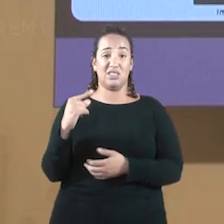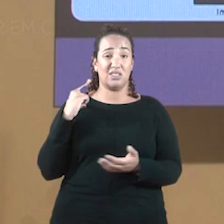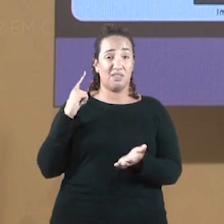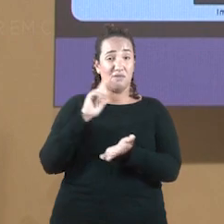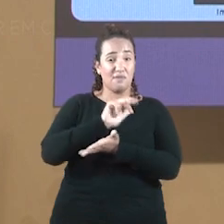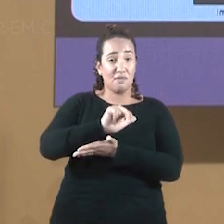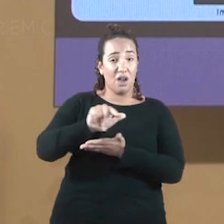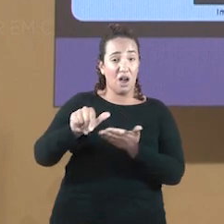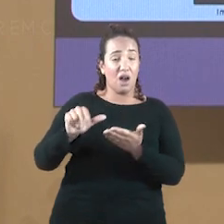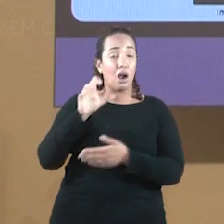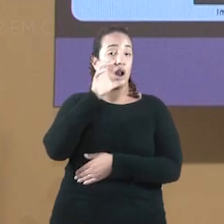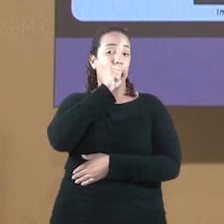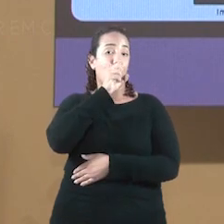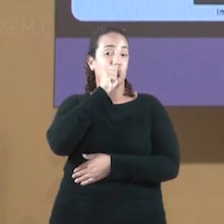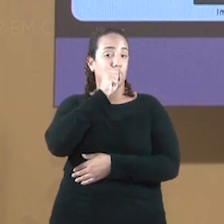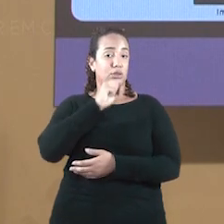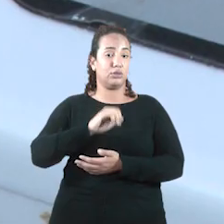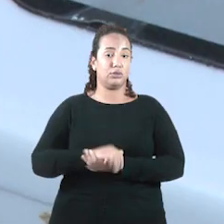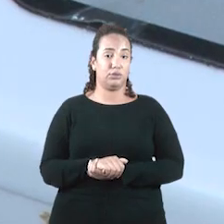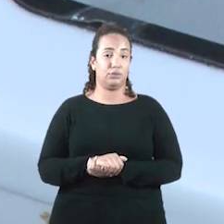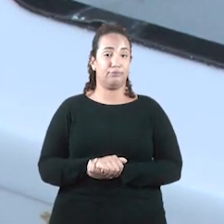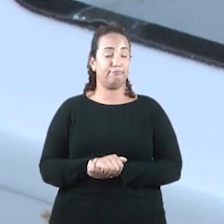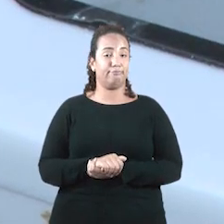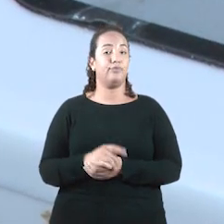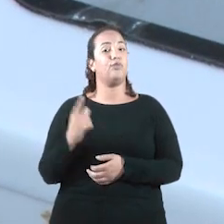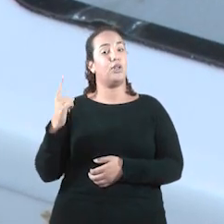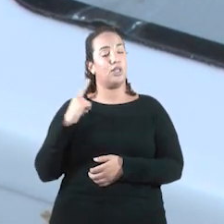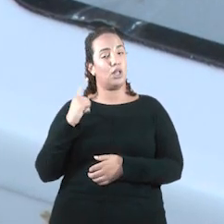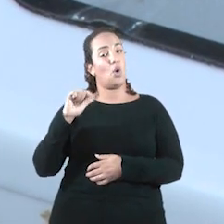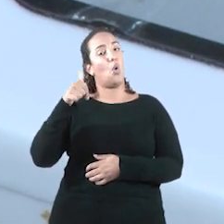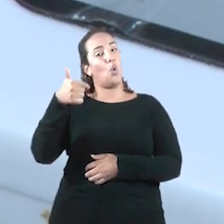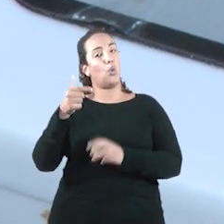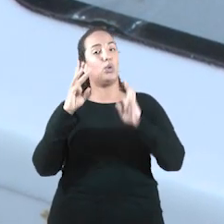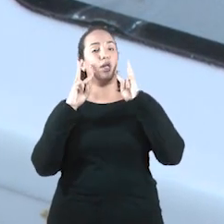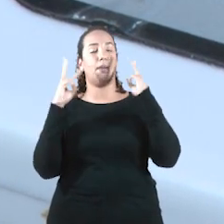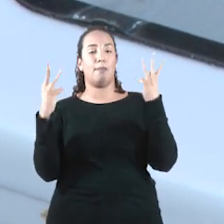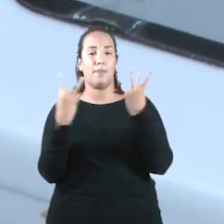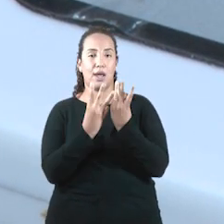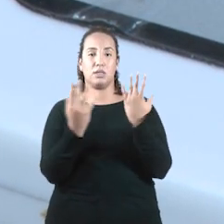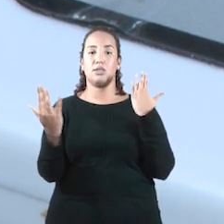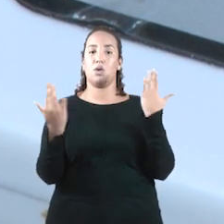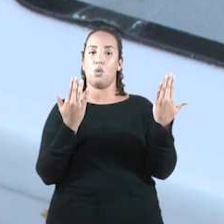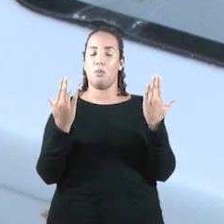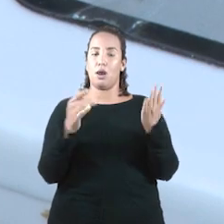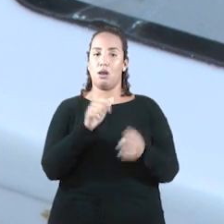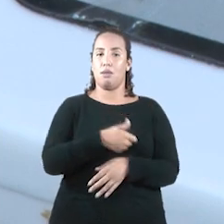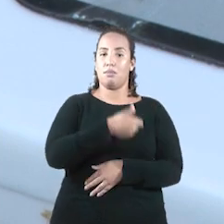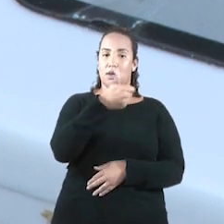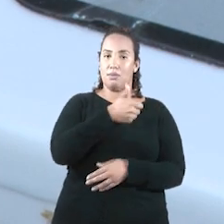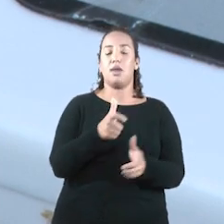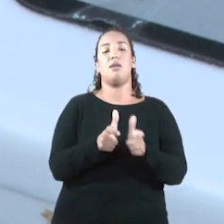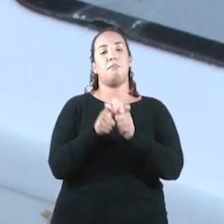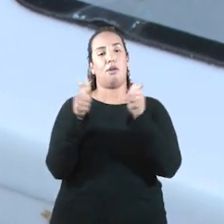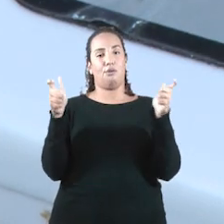com outras laranjas, vai dar outra massa maior do que na primeira medição.